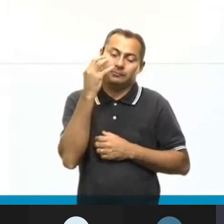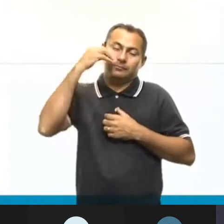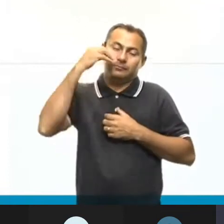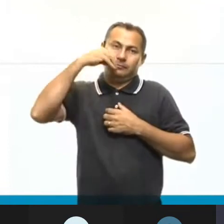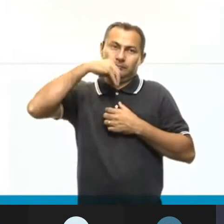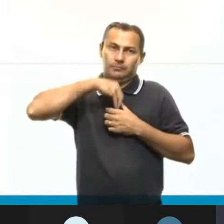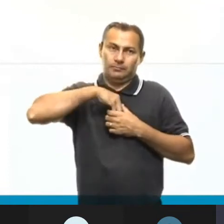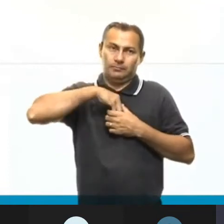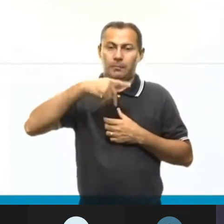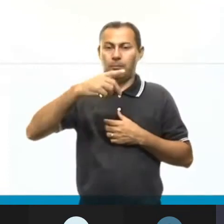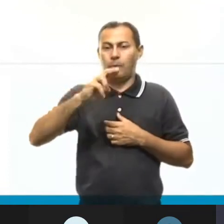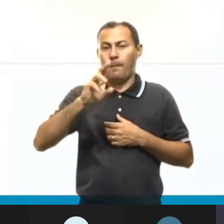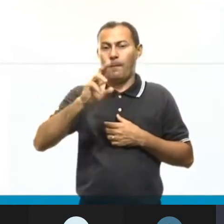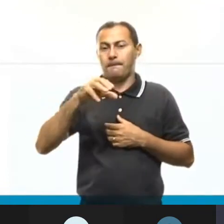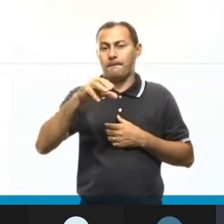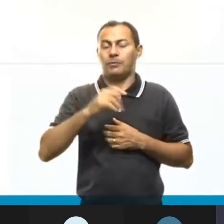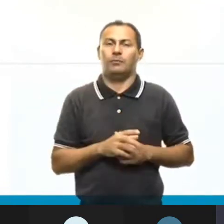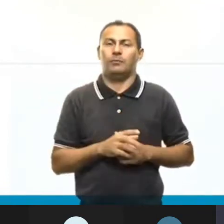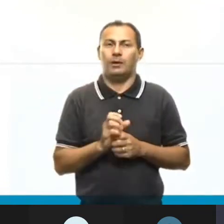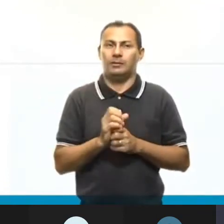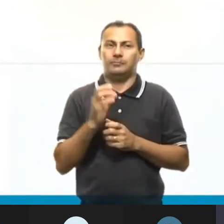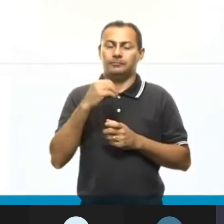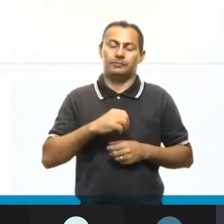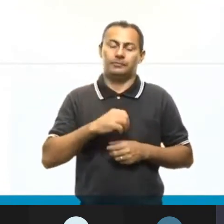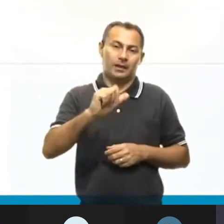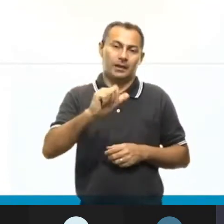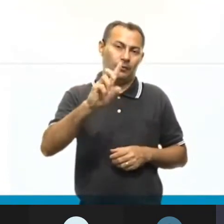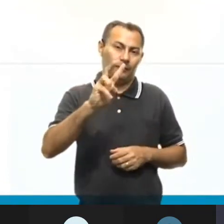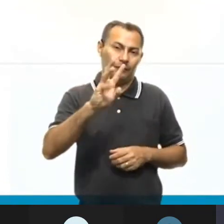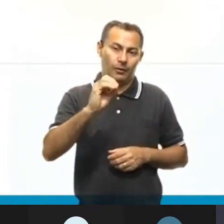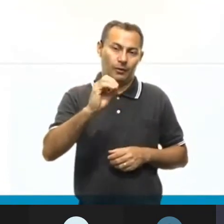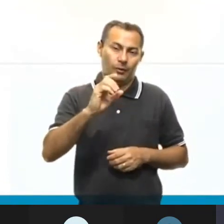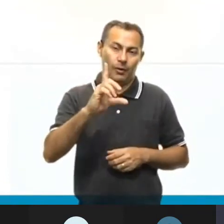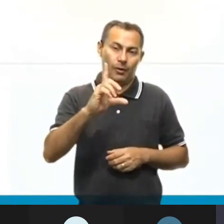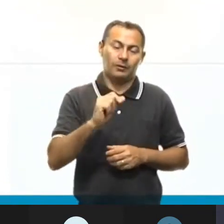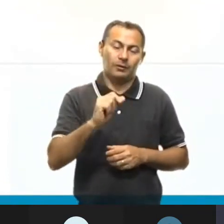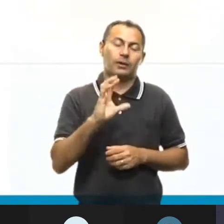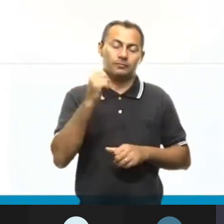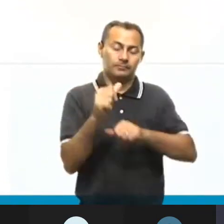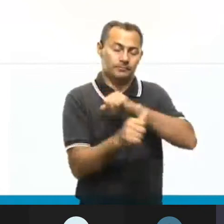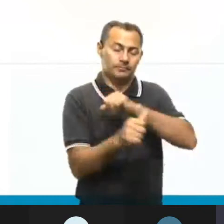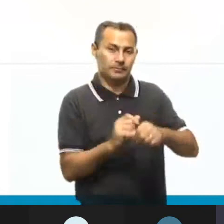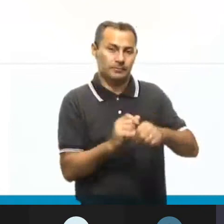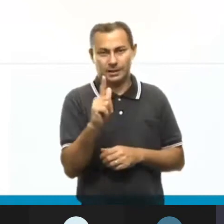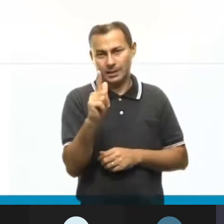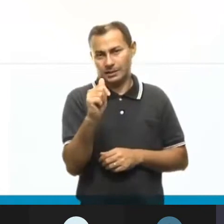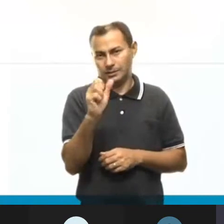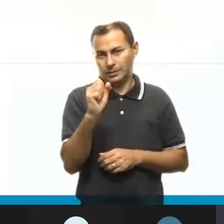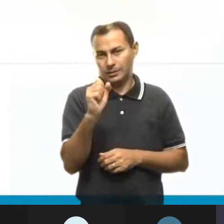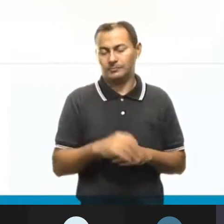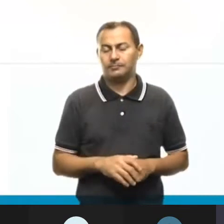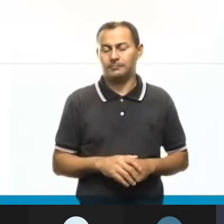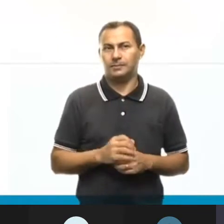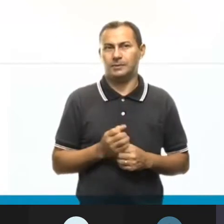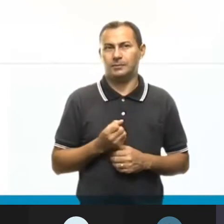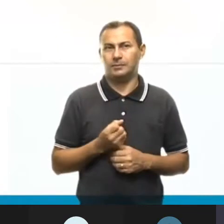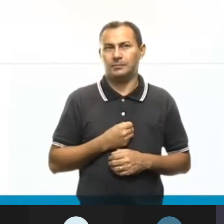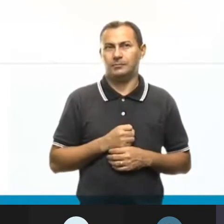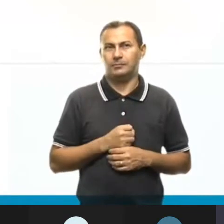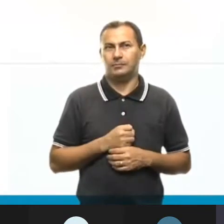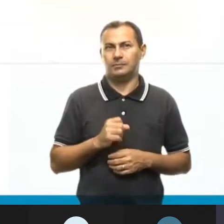entrar aqui para dentro do meu pulmão e vai, então, lá para o meu alvéolo para que aconteça, então, a troca gasosa. E a